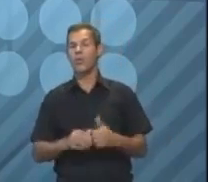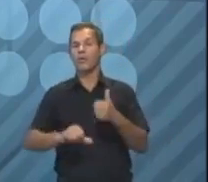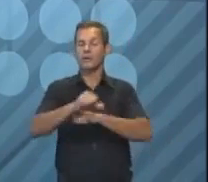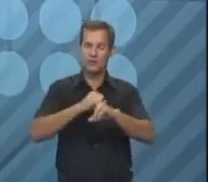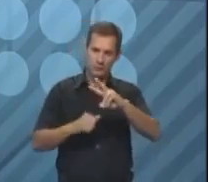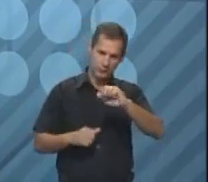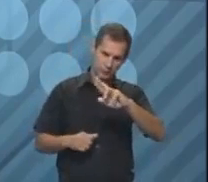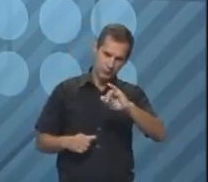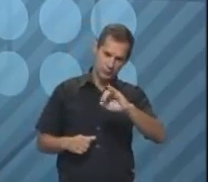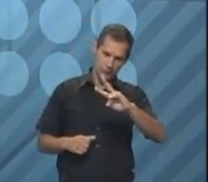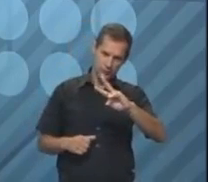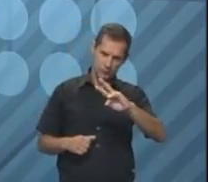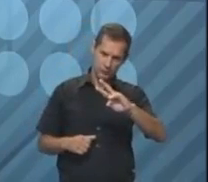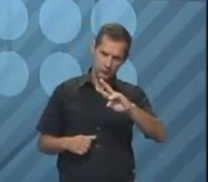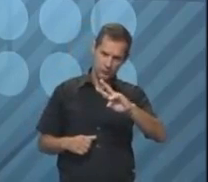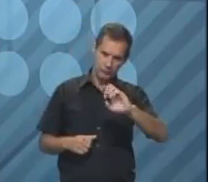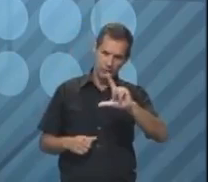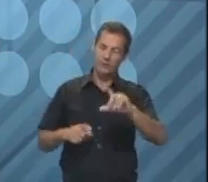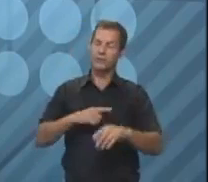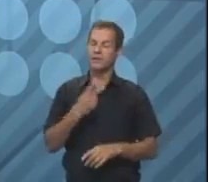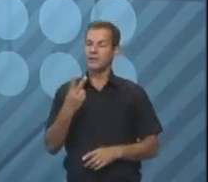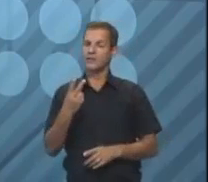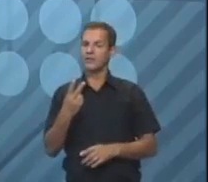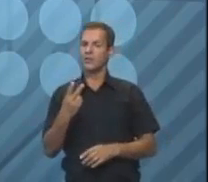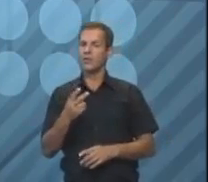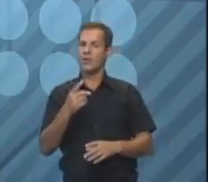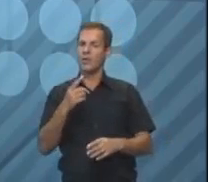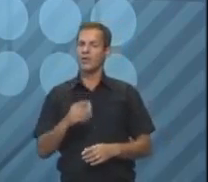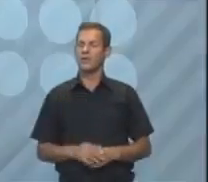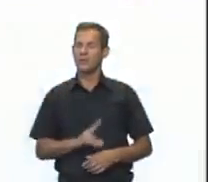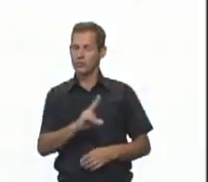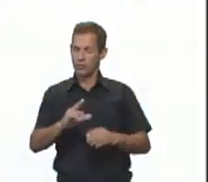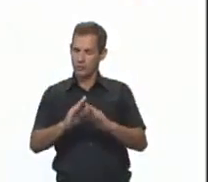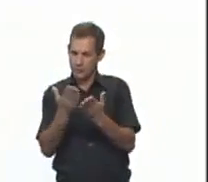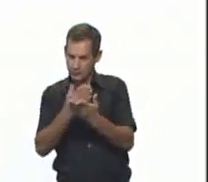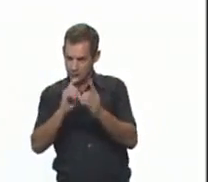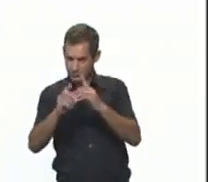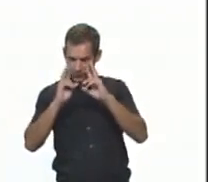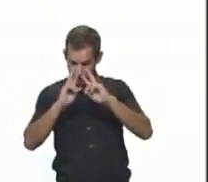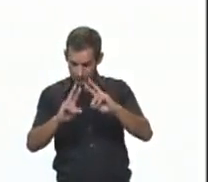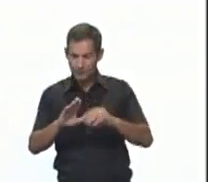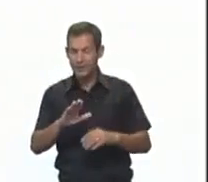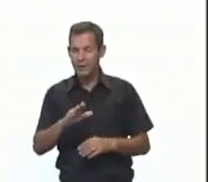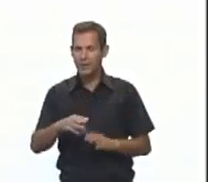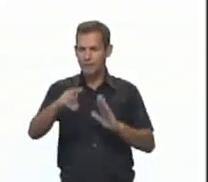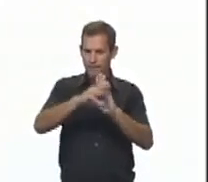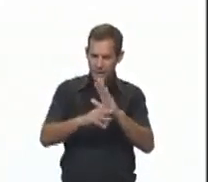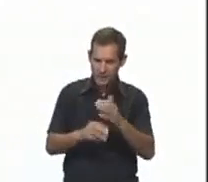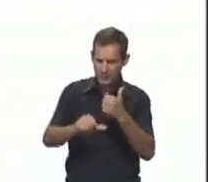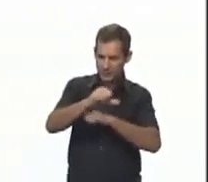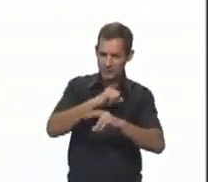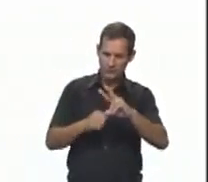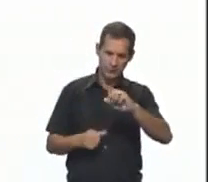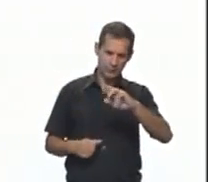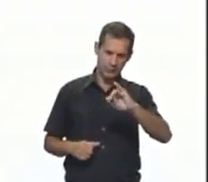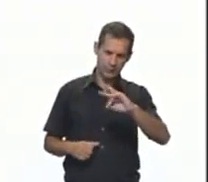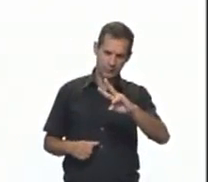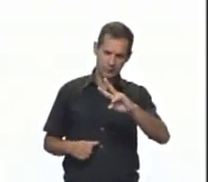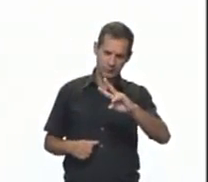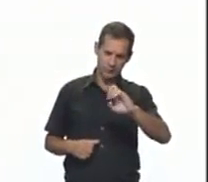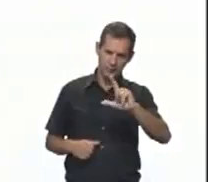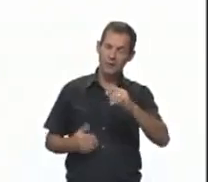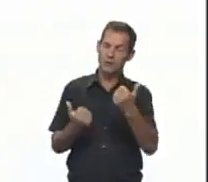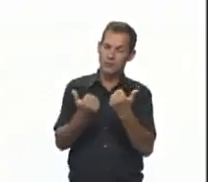mudança de variável. Você pode encontrar esses 2 nomes nos livros didáticos. Acompanhe. Então, o método da mudança de variável da